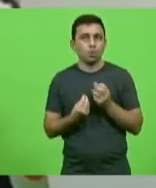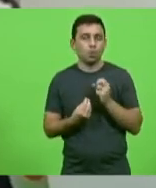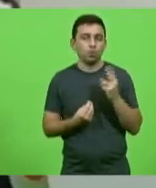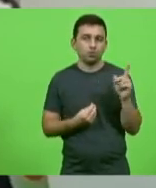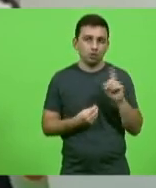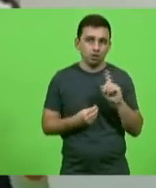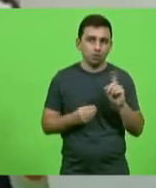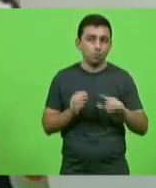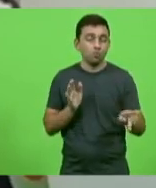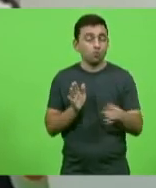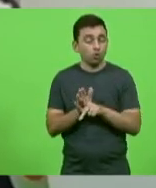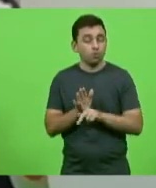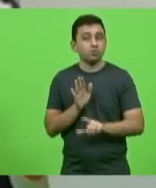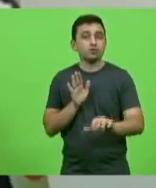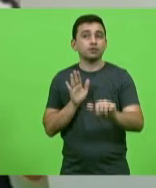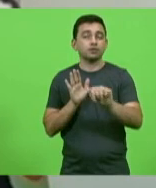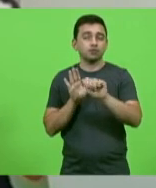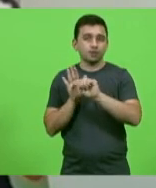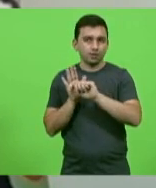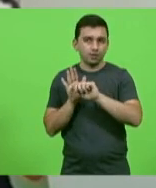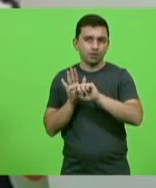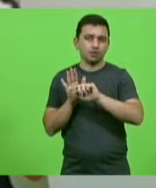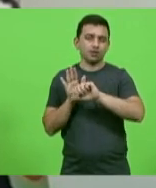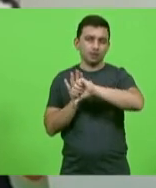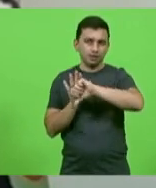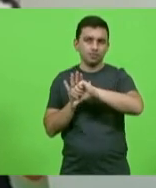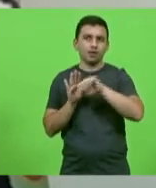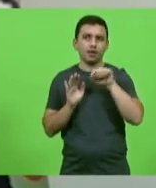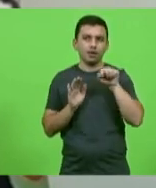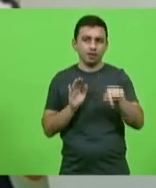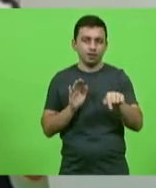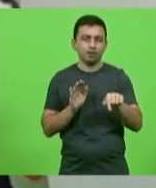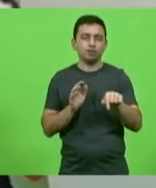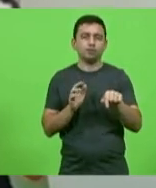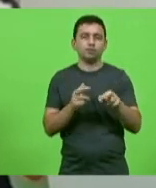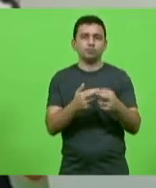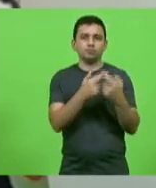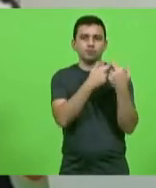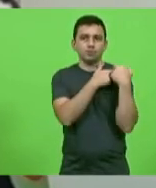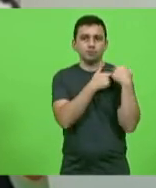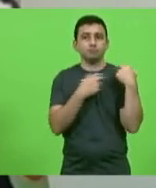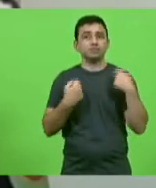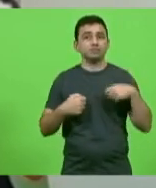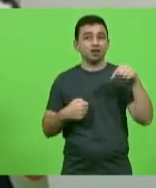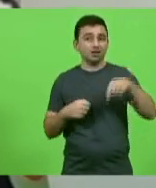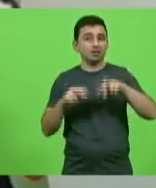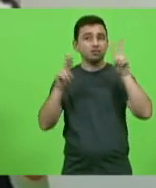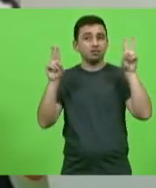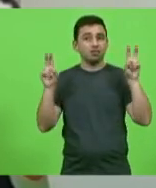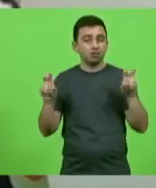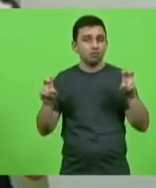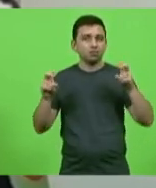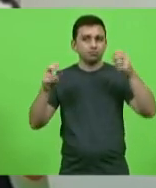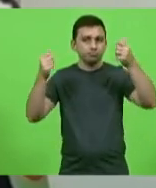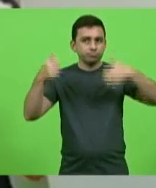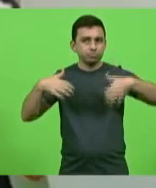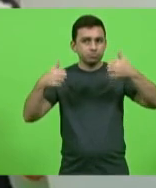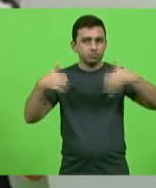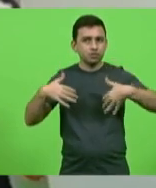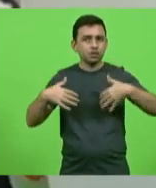por crime de responsabilidade neste ponto é importante trazer à baila o entendimento corporificado